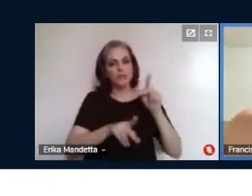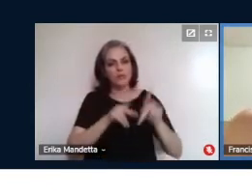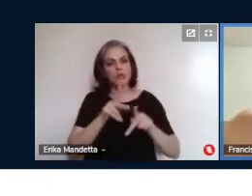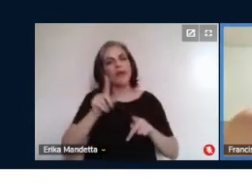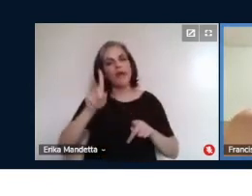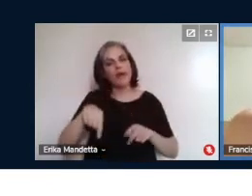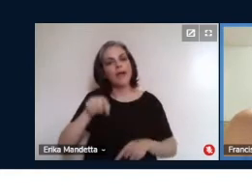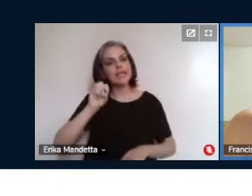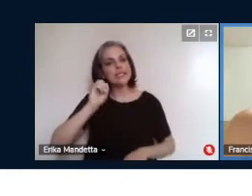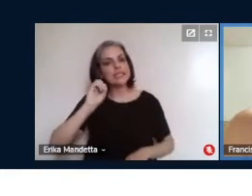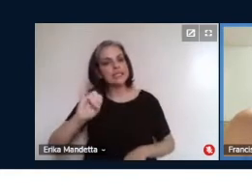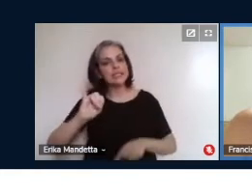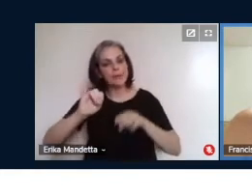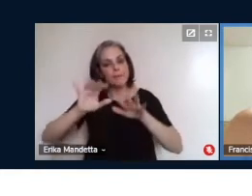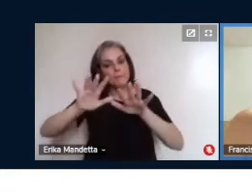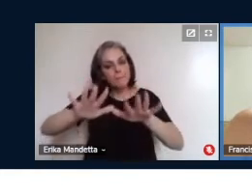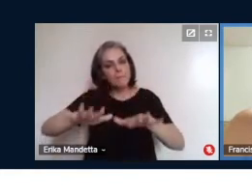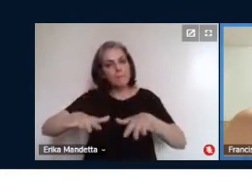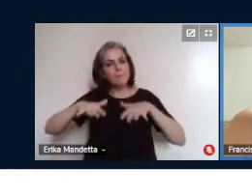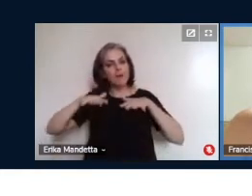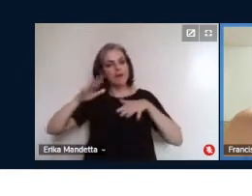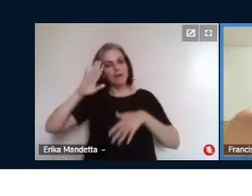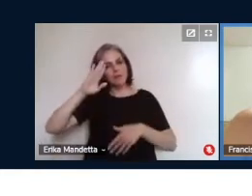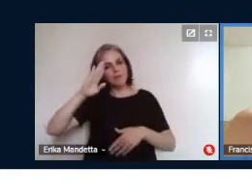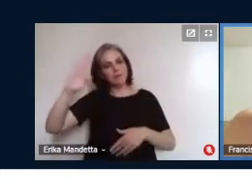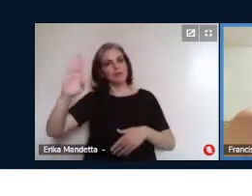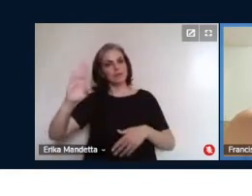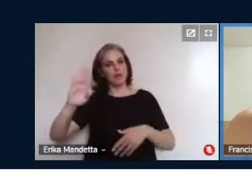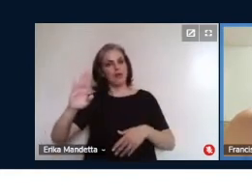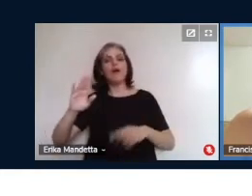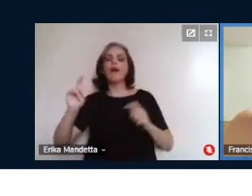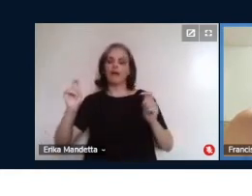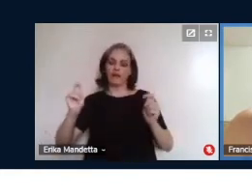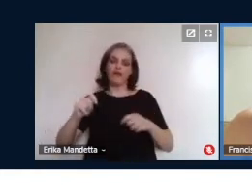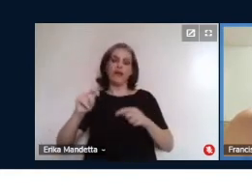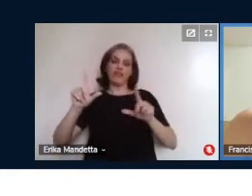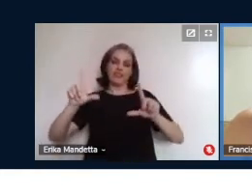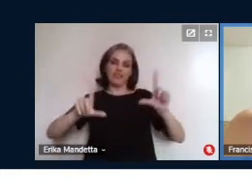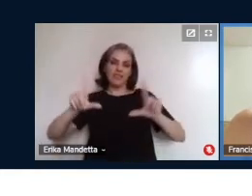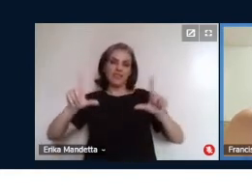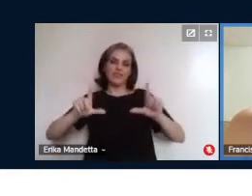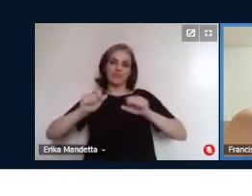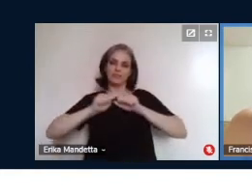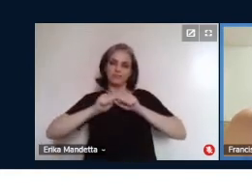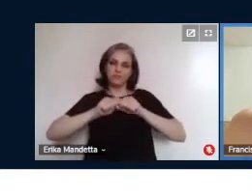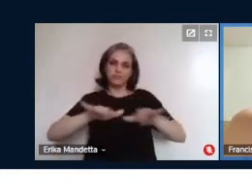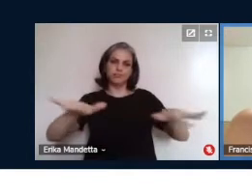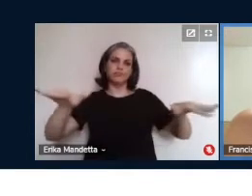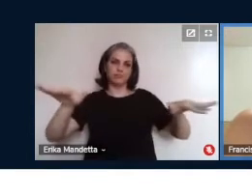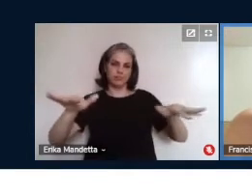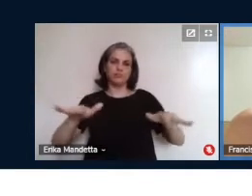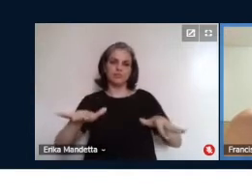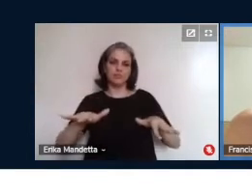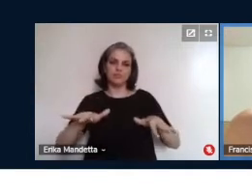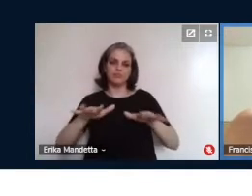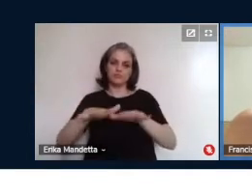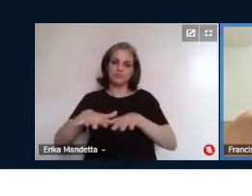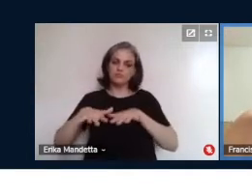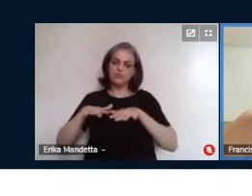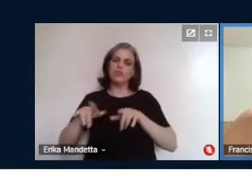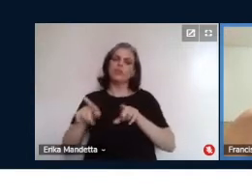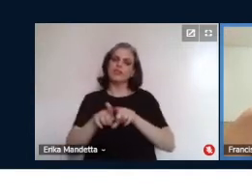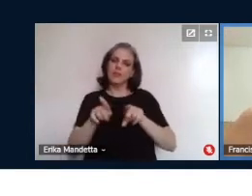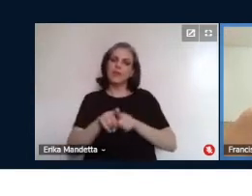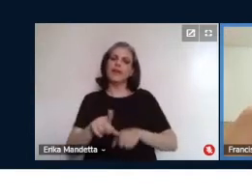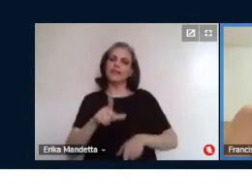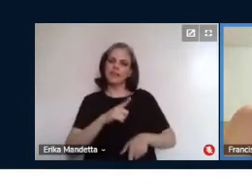plenário e que é transmitida nas TVs legislativas, no plenário e nas comissões também